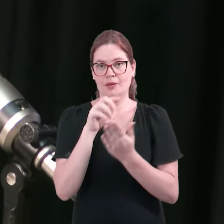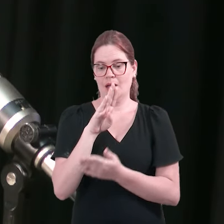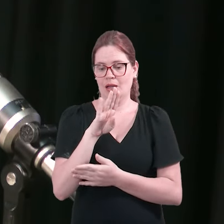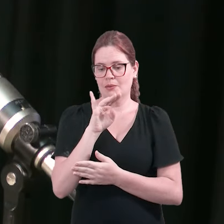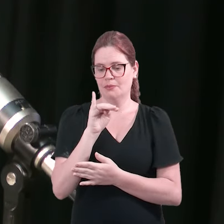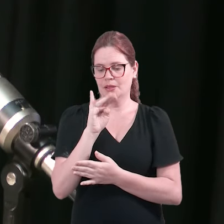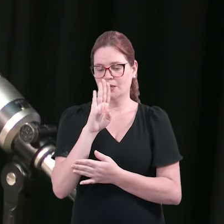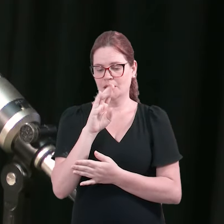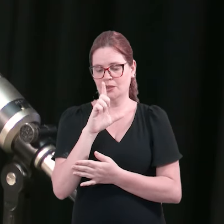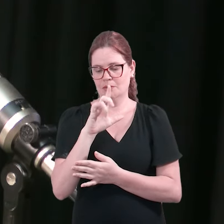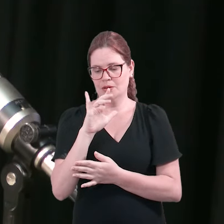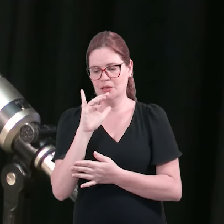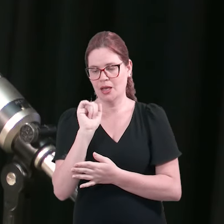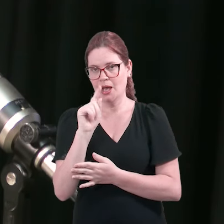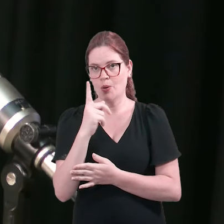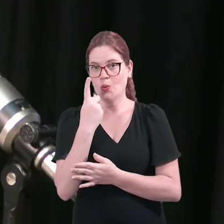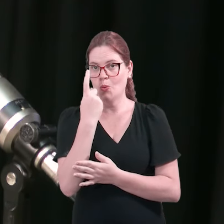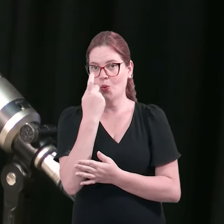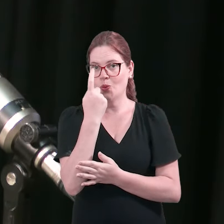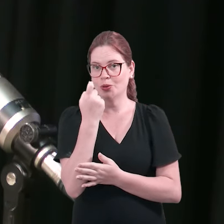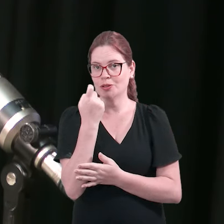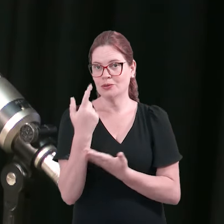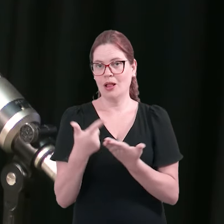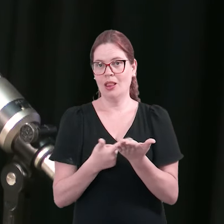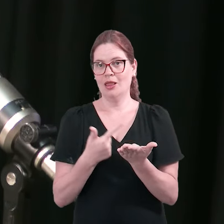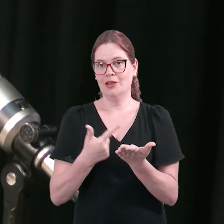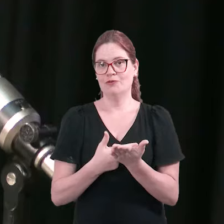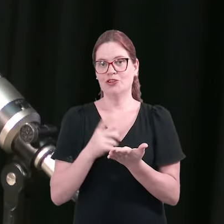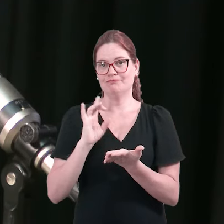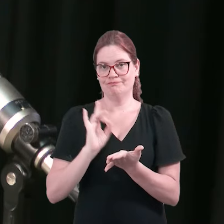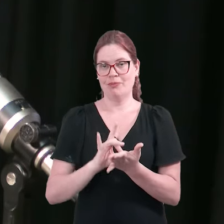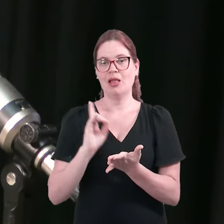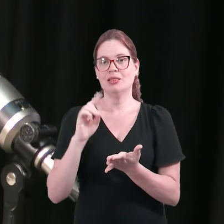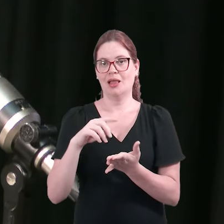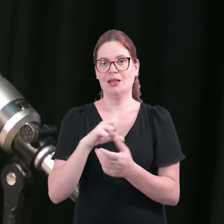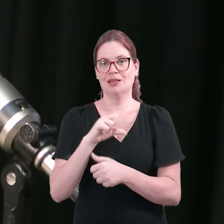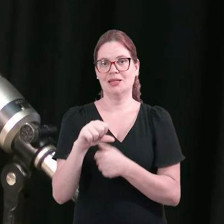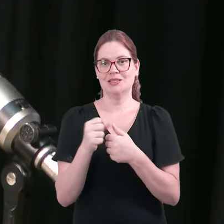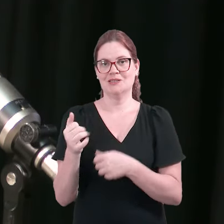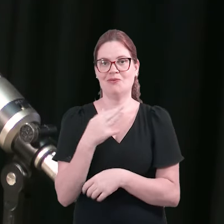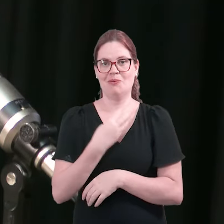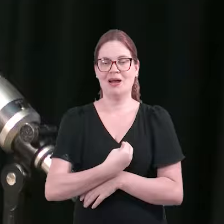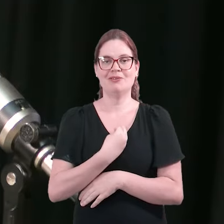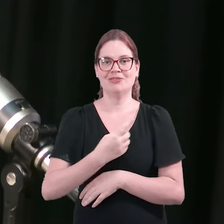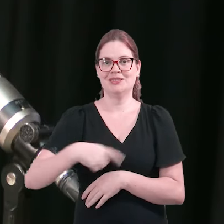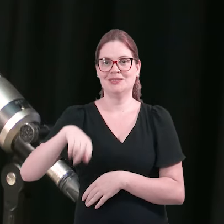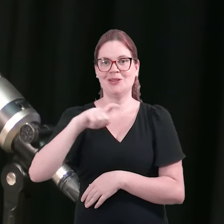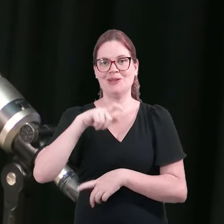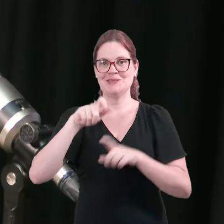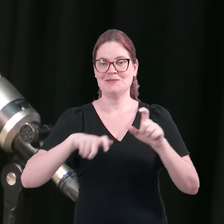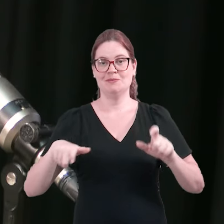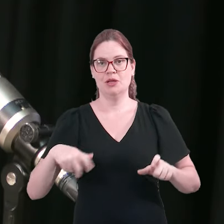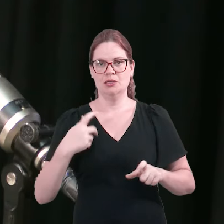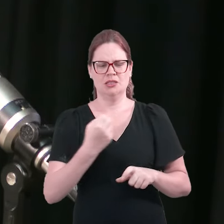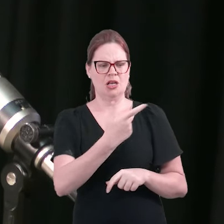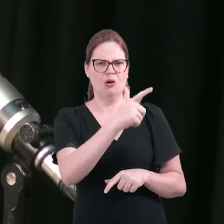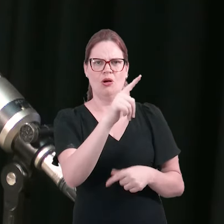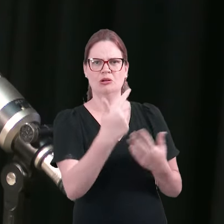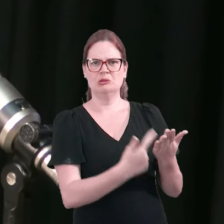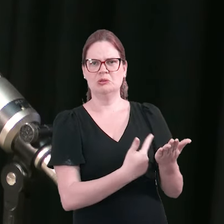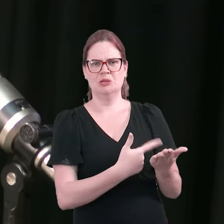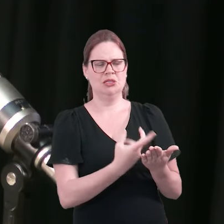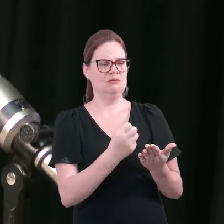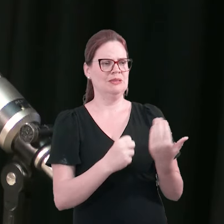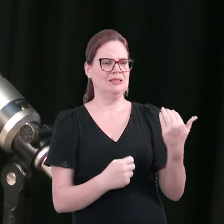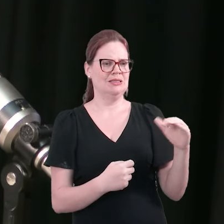único livro que é capaz de fato de transformar a vida das pessoas. Se a gente entregar qualquer outro